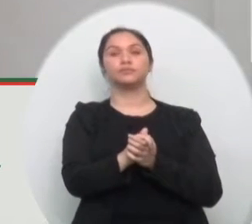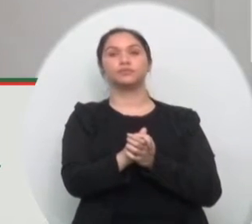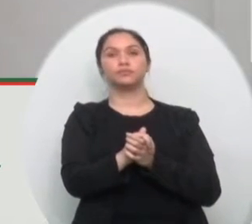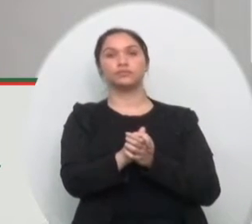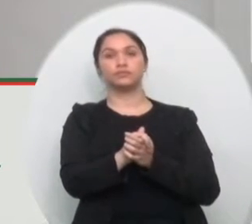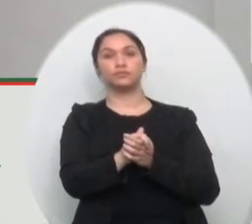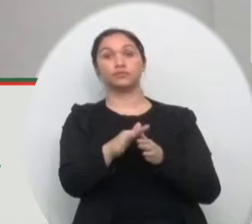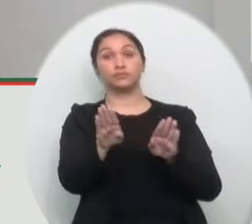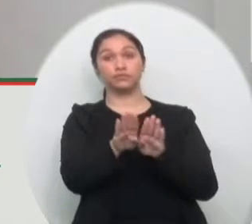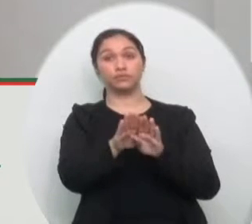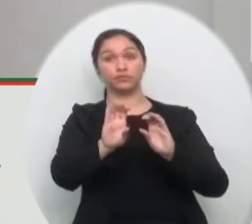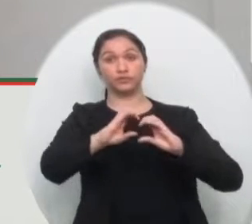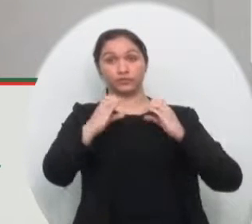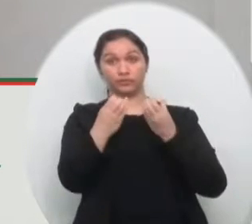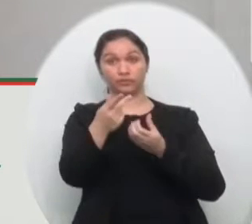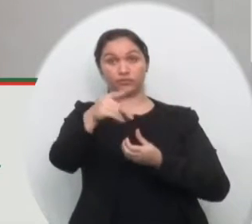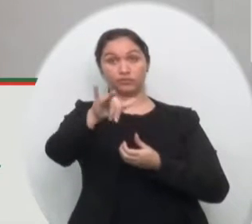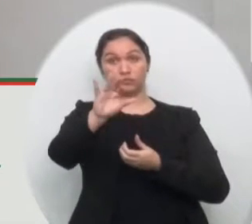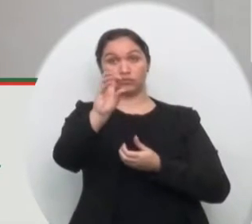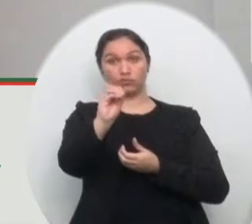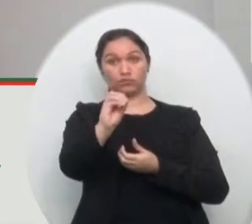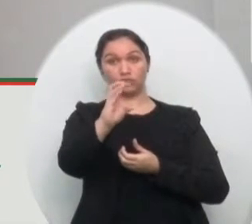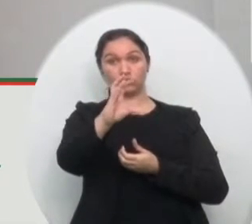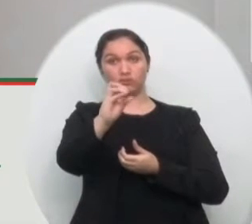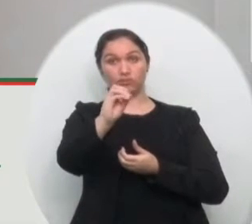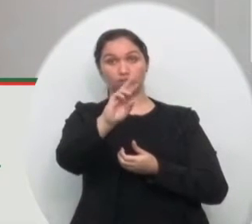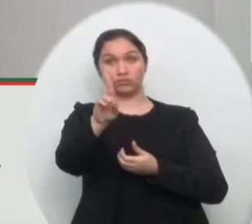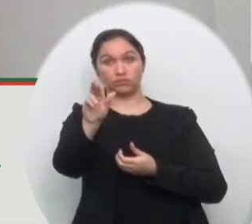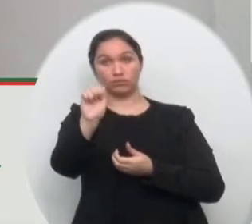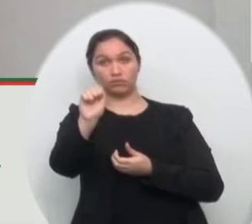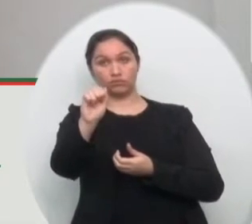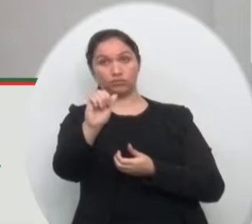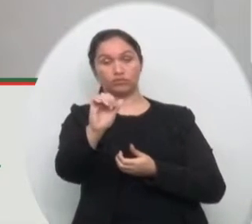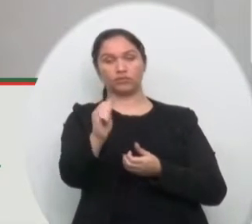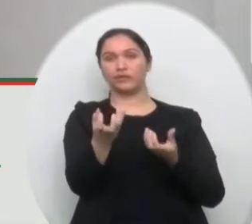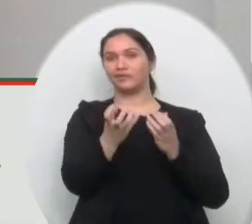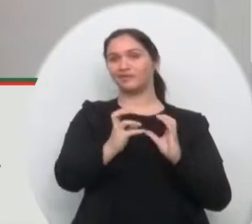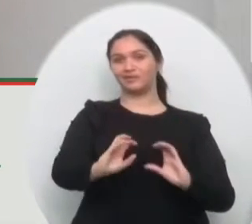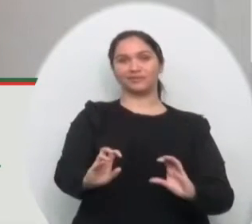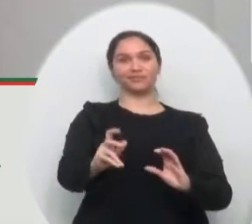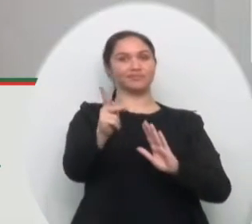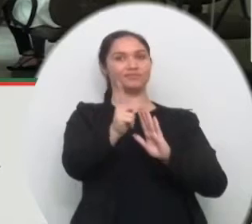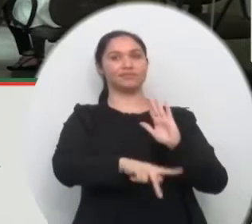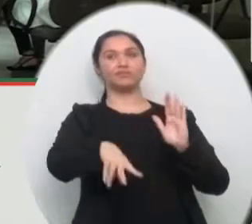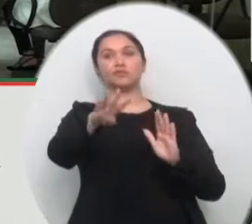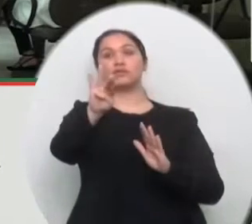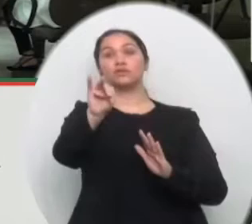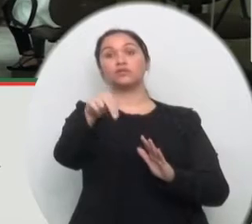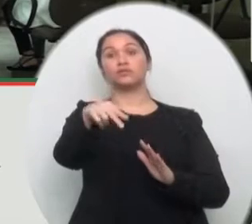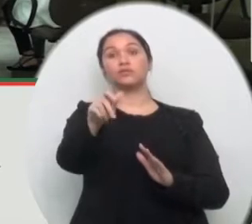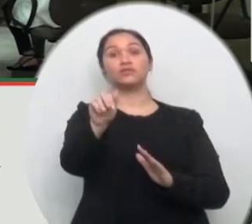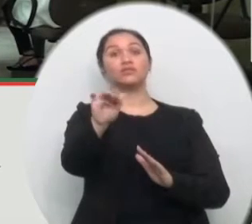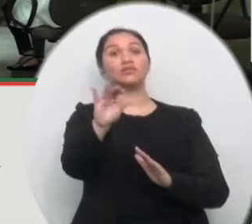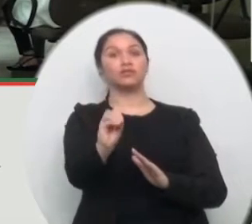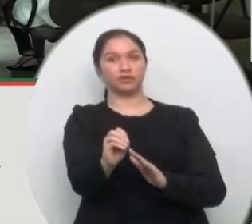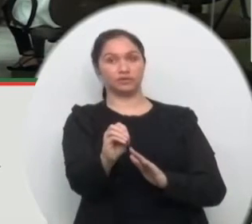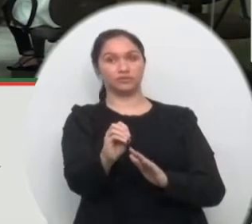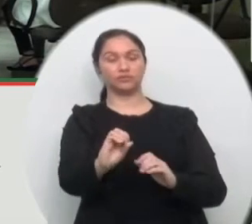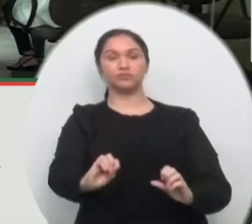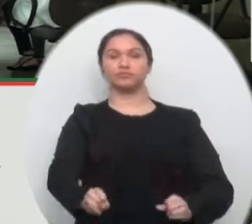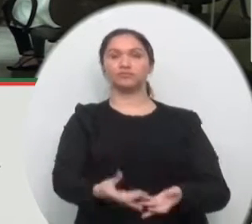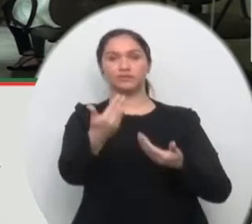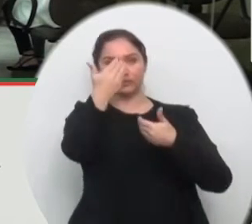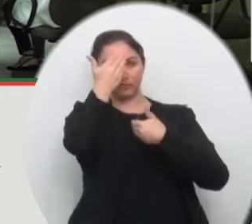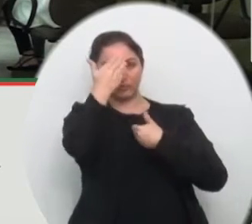do Picorreia se colocou contra o projeto conhecido como Binário do Picorreia. Cabe agradecer o empenho de todos